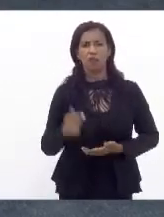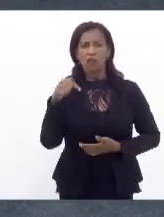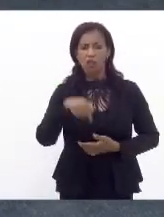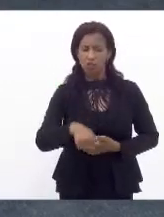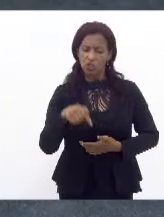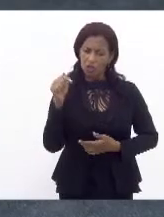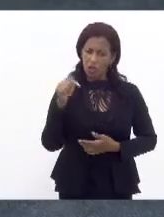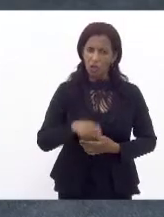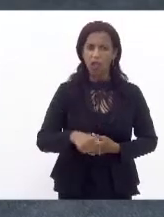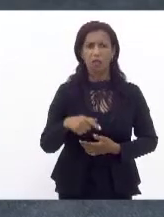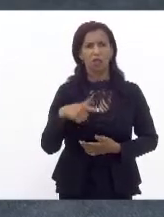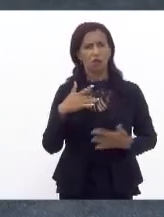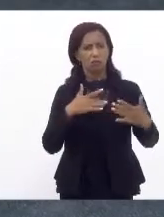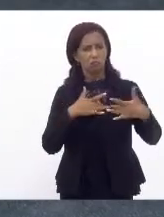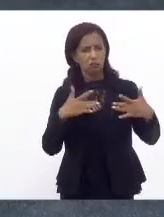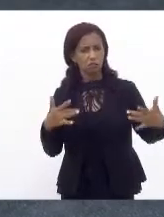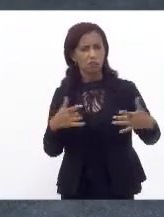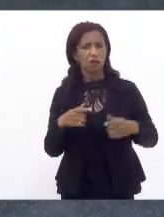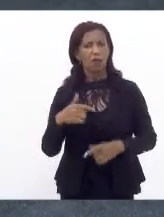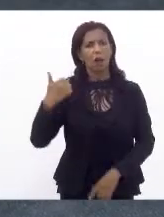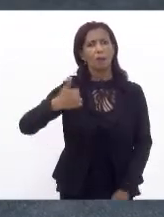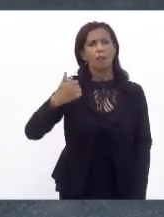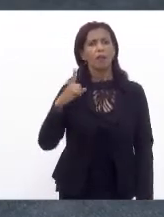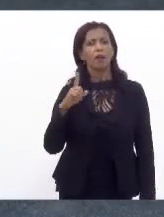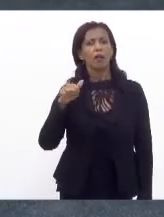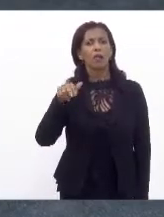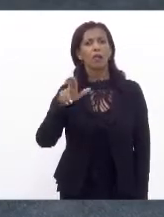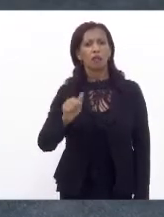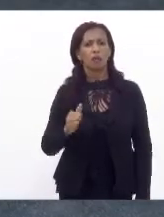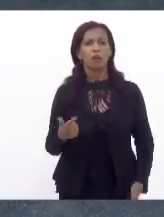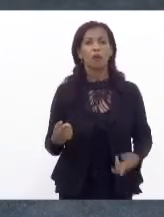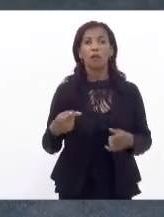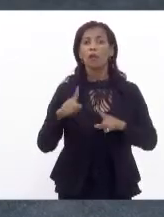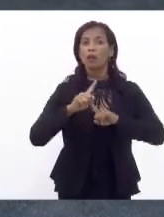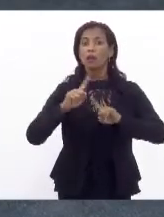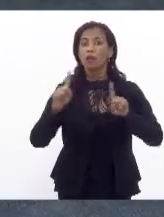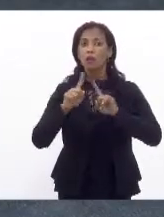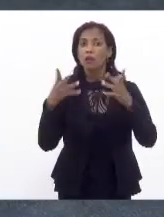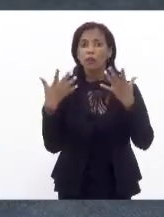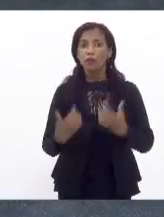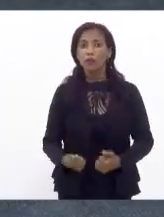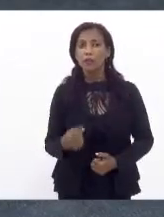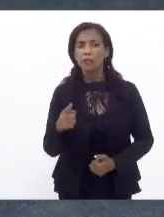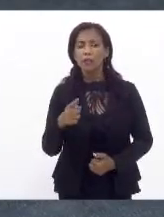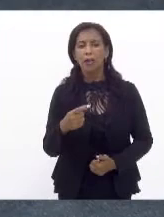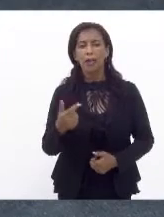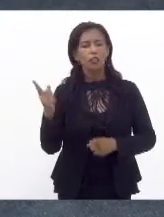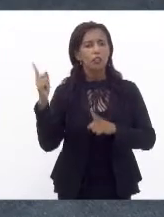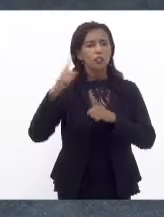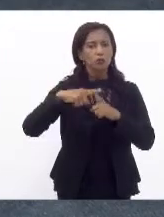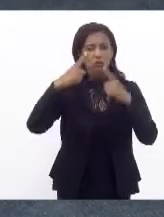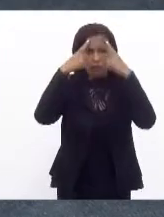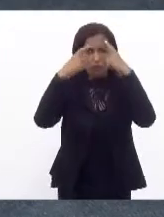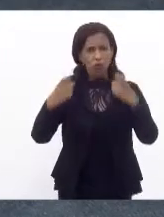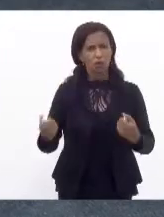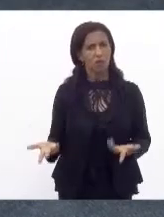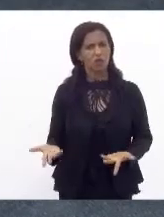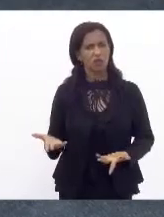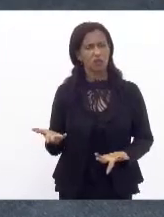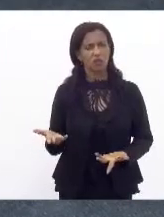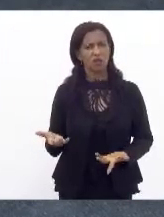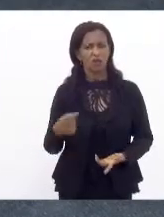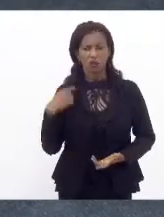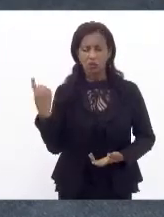quer deixar aqui a nossa solidariedade à primeira-dama. Né? Não vamos aceitar esse tipo de violência, tia Ju.